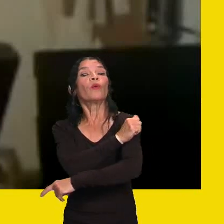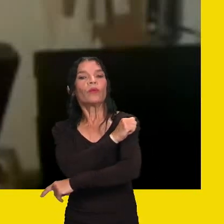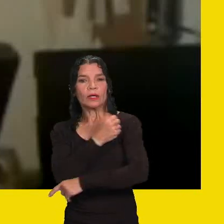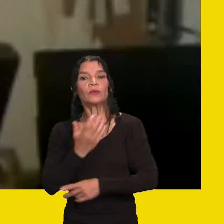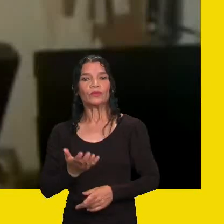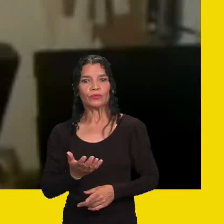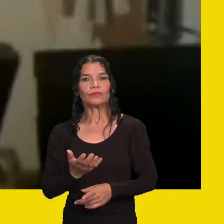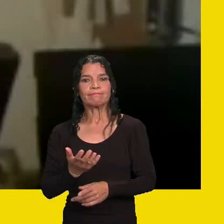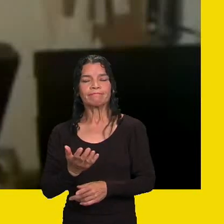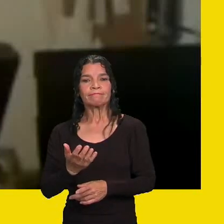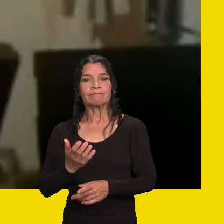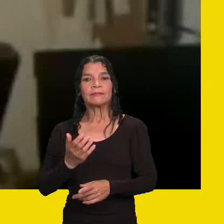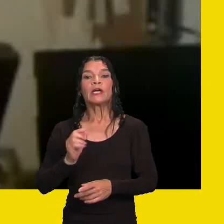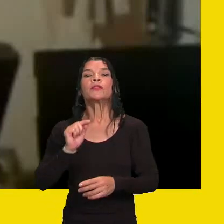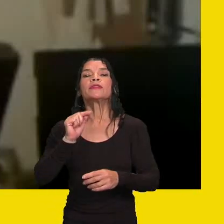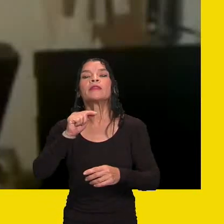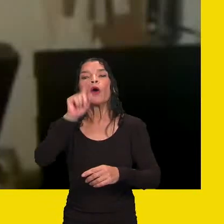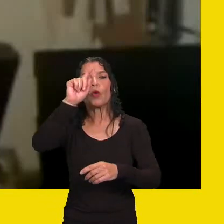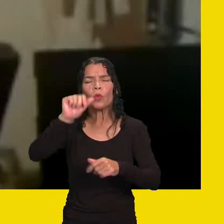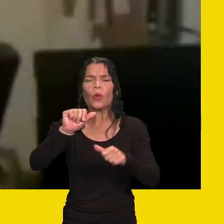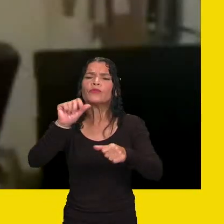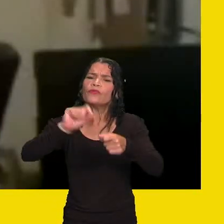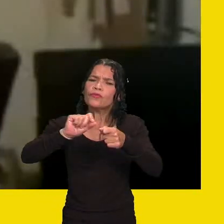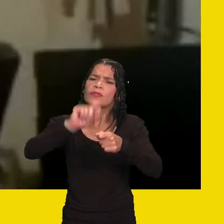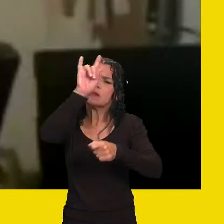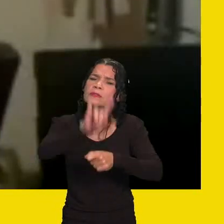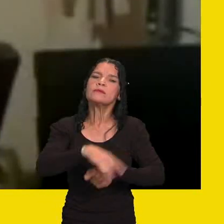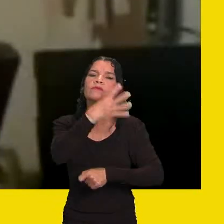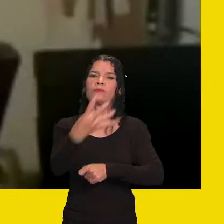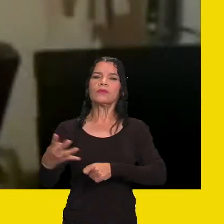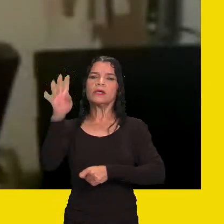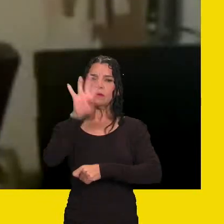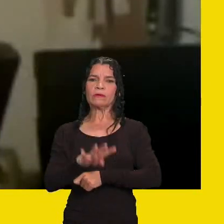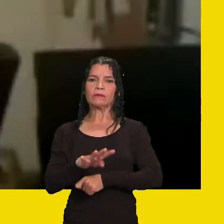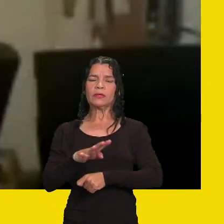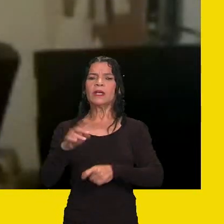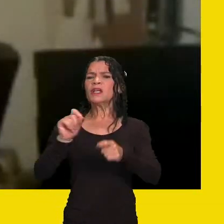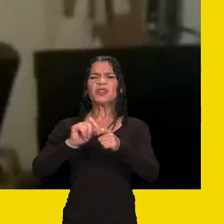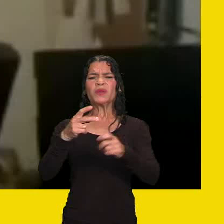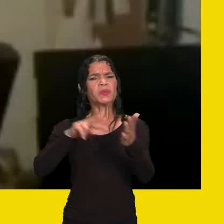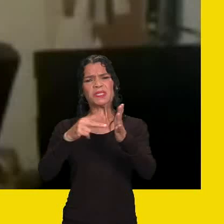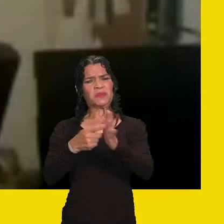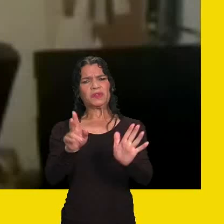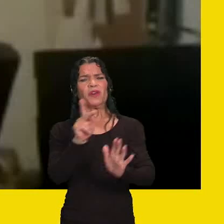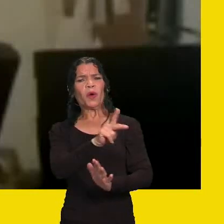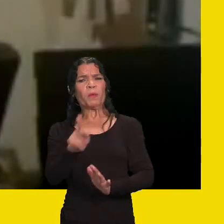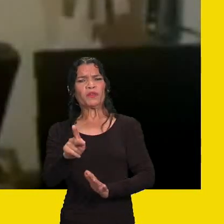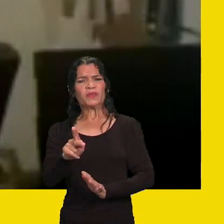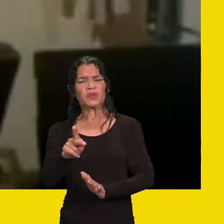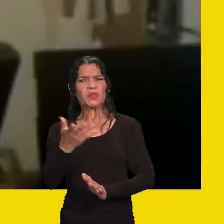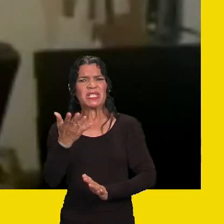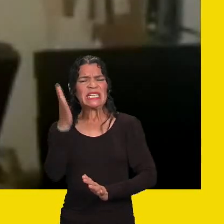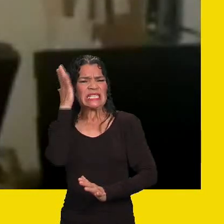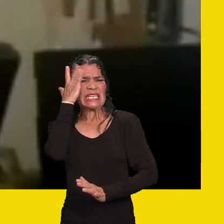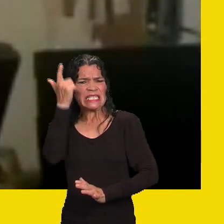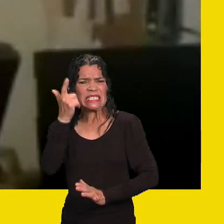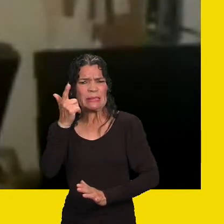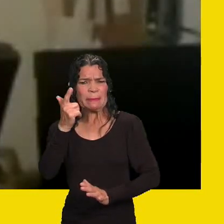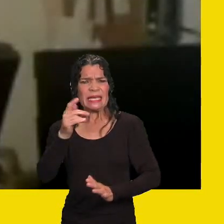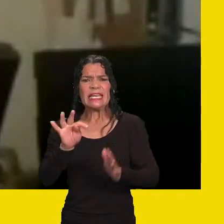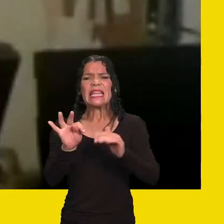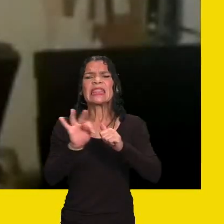aluno nessa produção do currículo. Não desfazendo, não significa que o professor ele não tem que saber técnicas